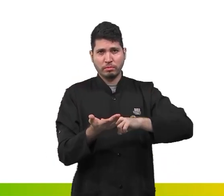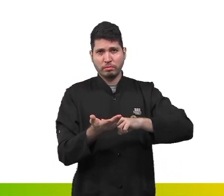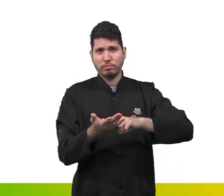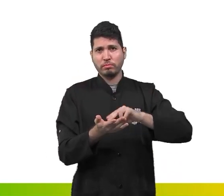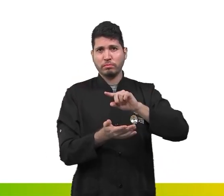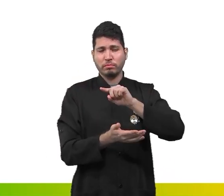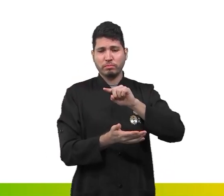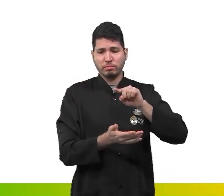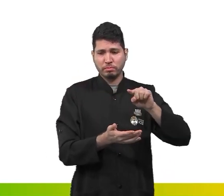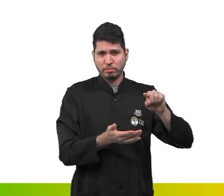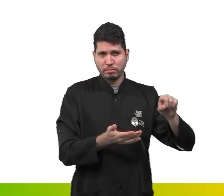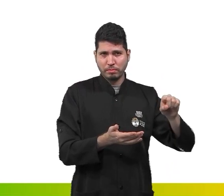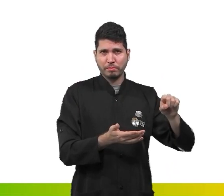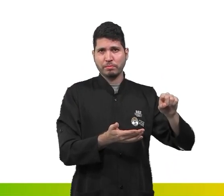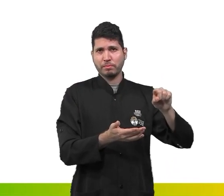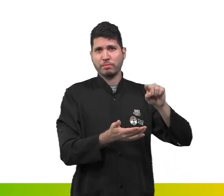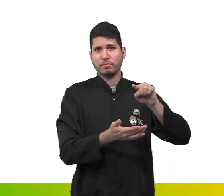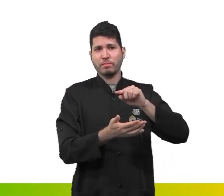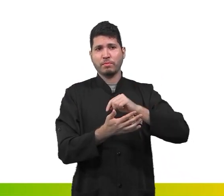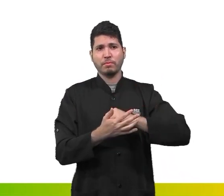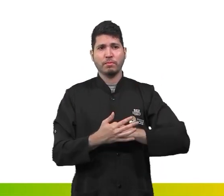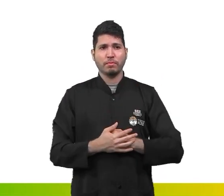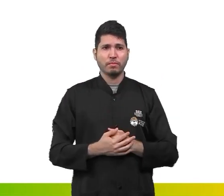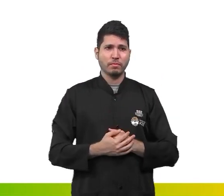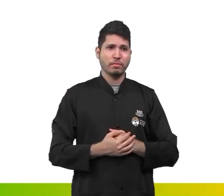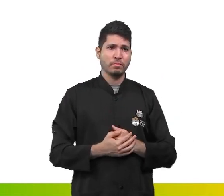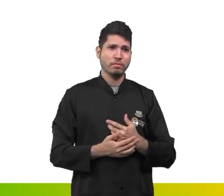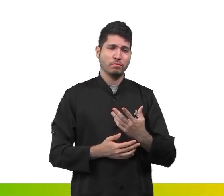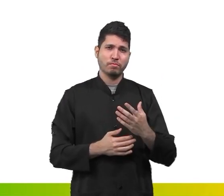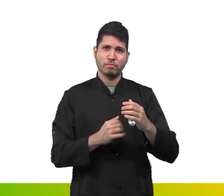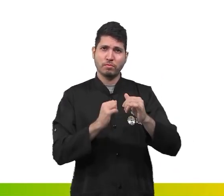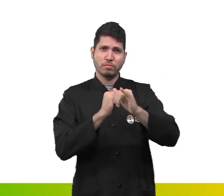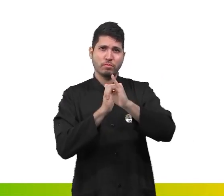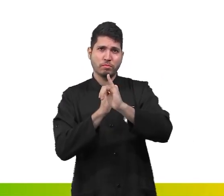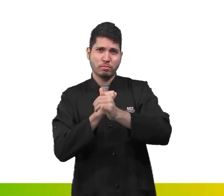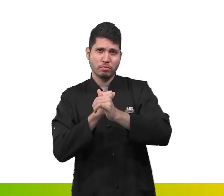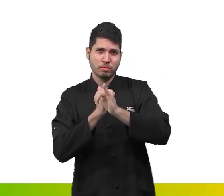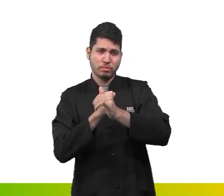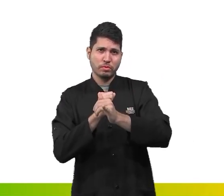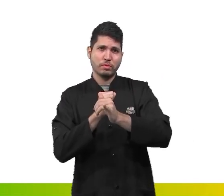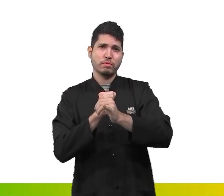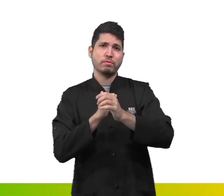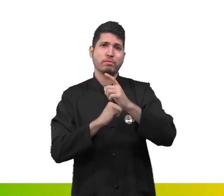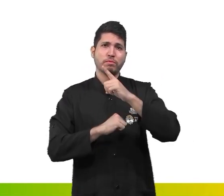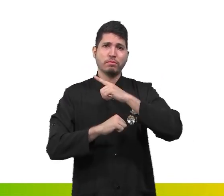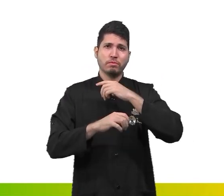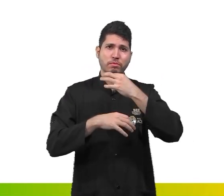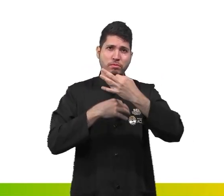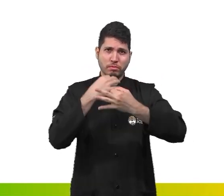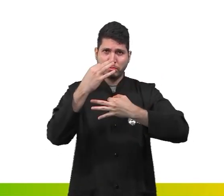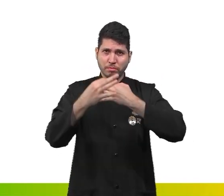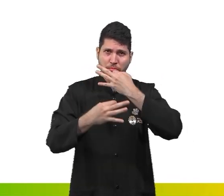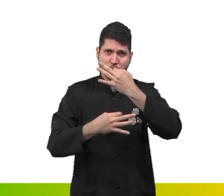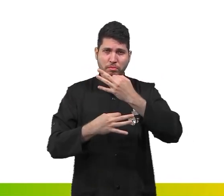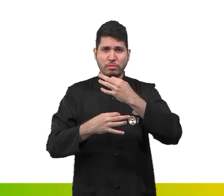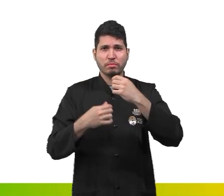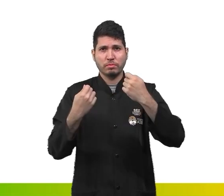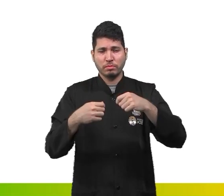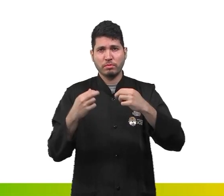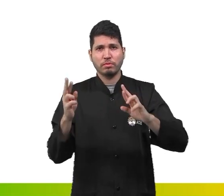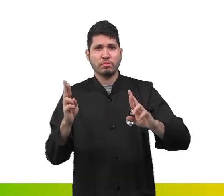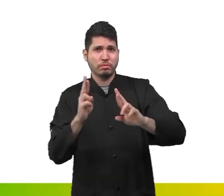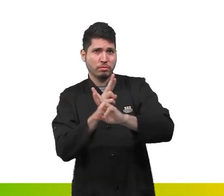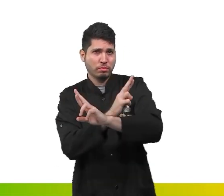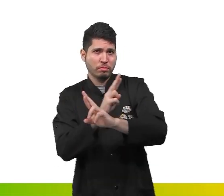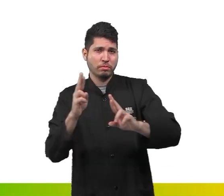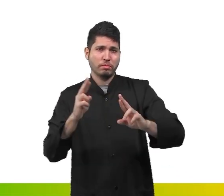Então, nós temos crônica e reportagem, pero crônica, ela traz a opinião, mas nós temos que relacionar a imagem. Se for só o